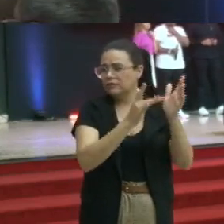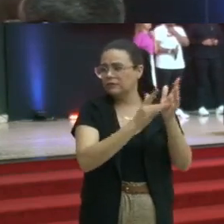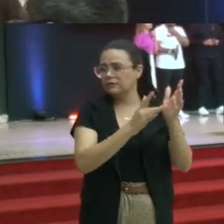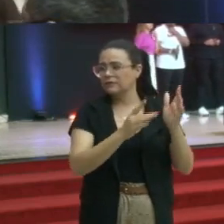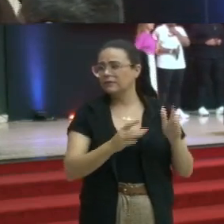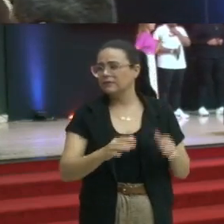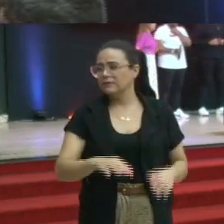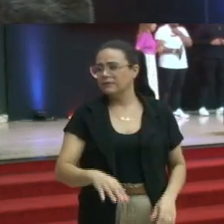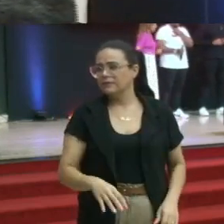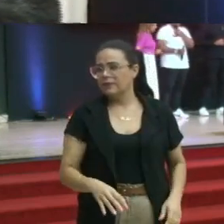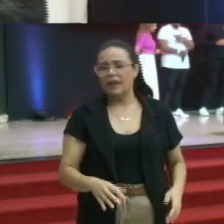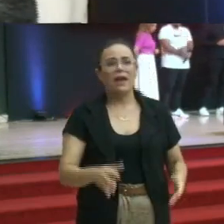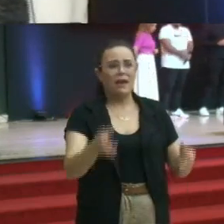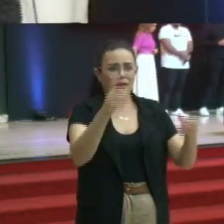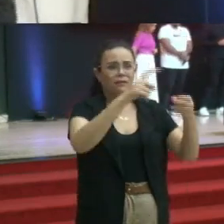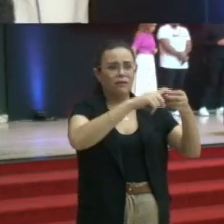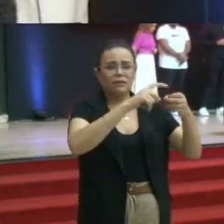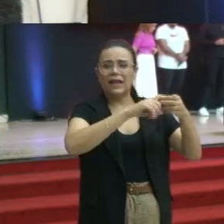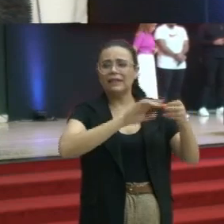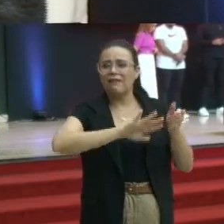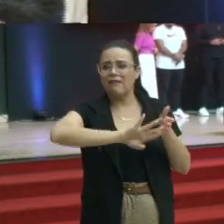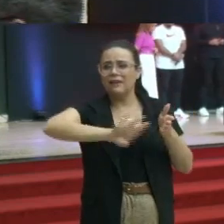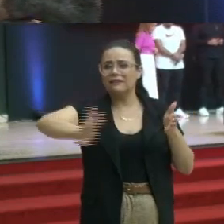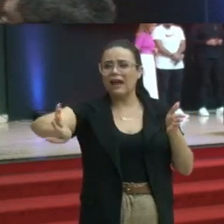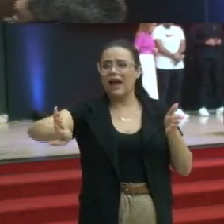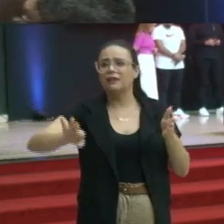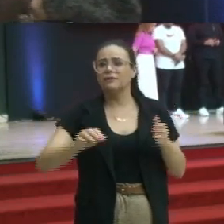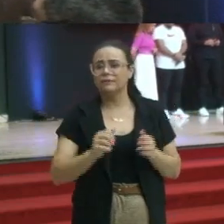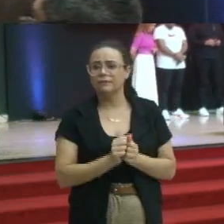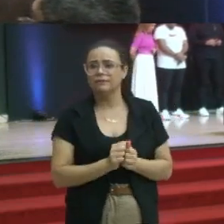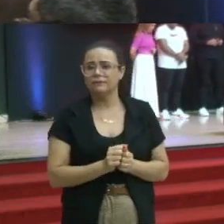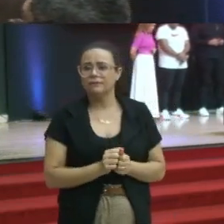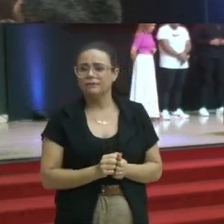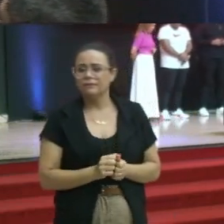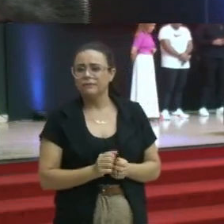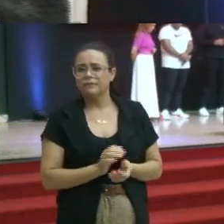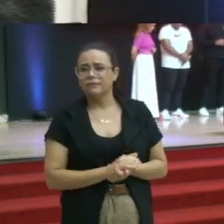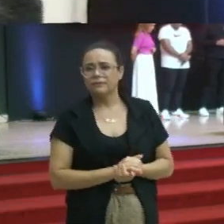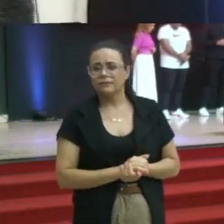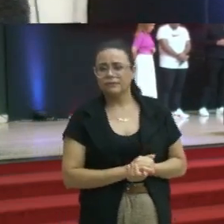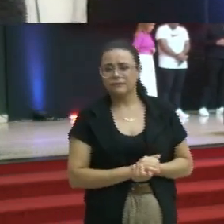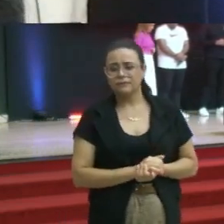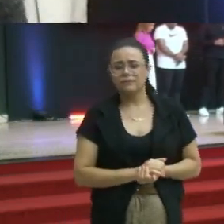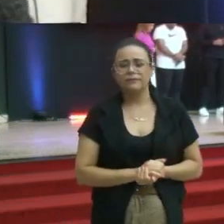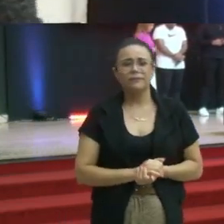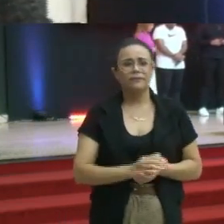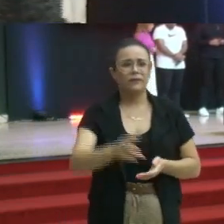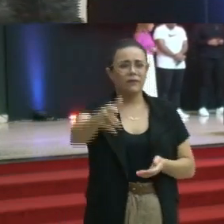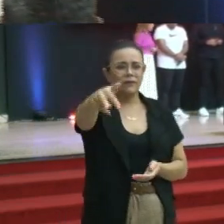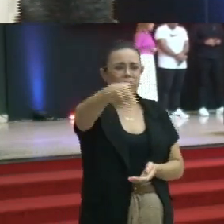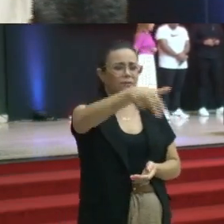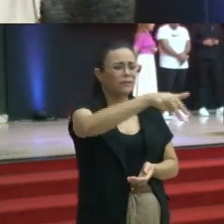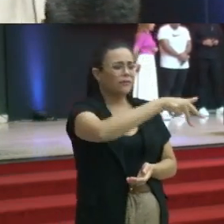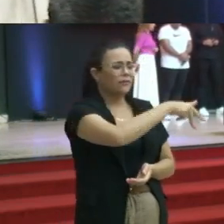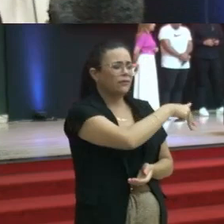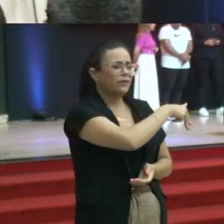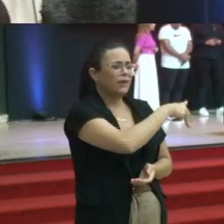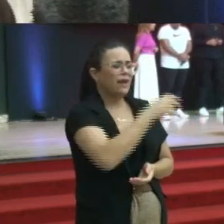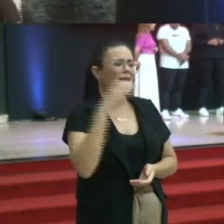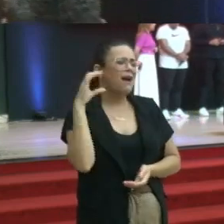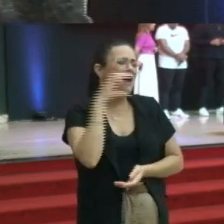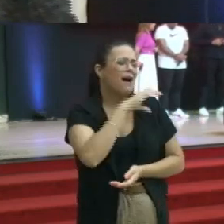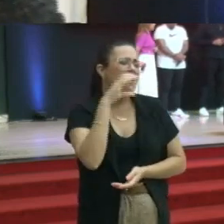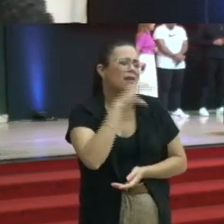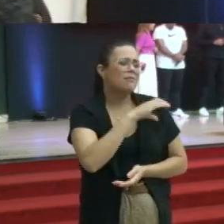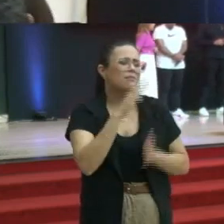abençoe. Deus te abençoe. Nós queremos orar por você. Se você puder, saia do teu lugar, venha aqui à frente rapidamente.